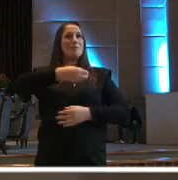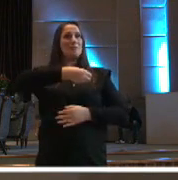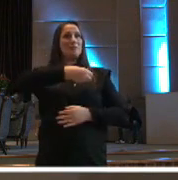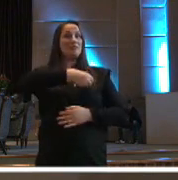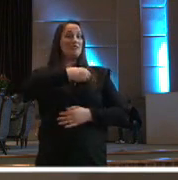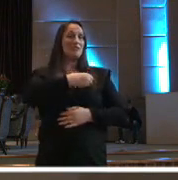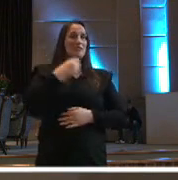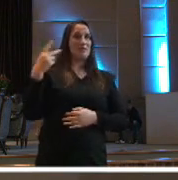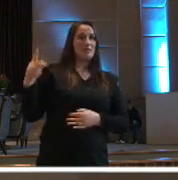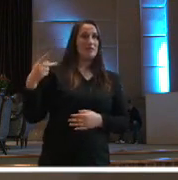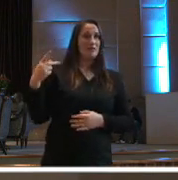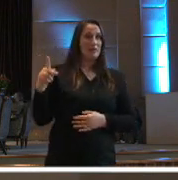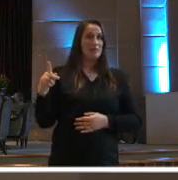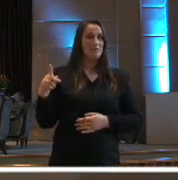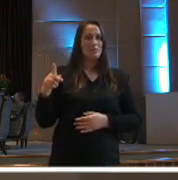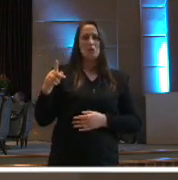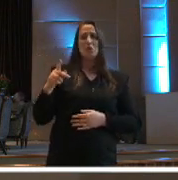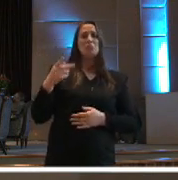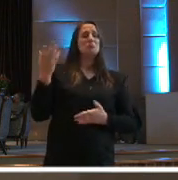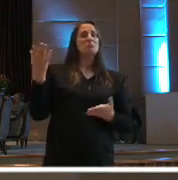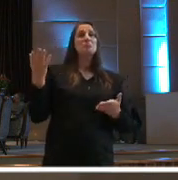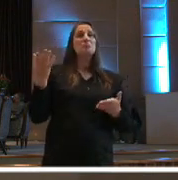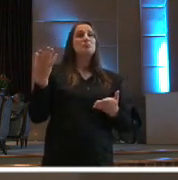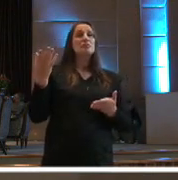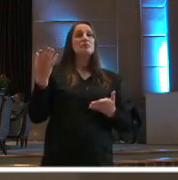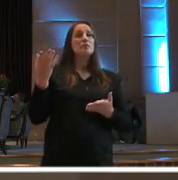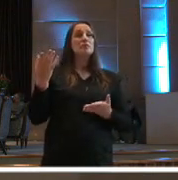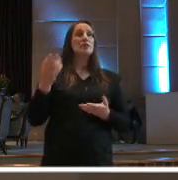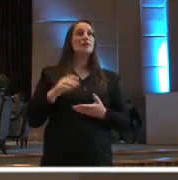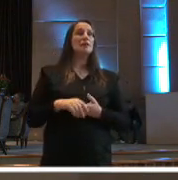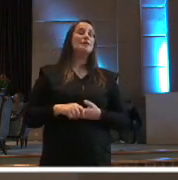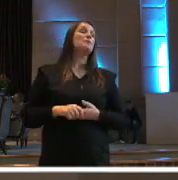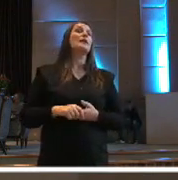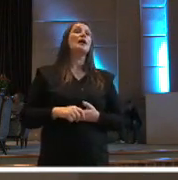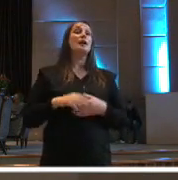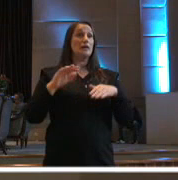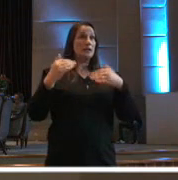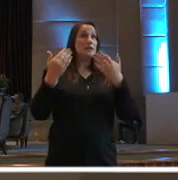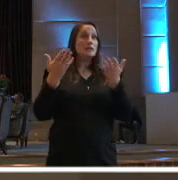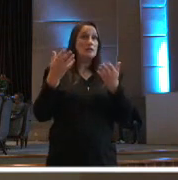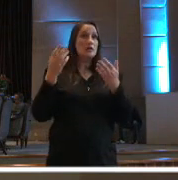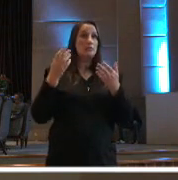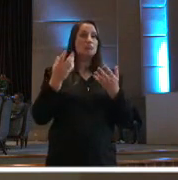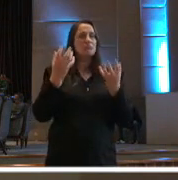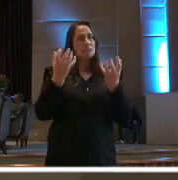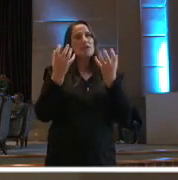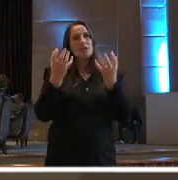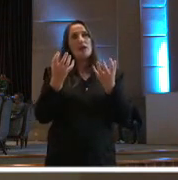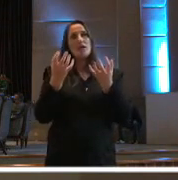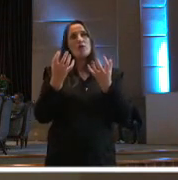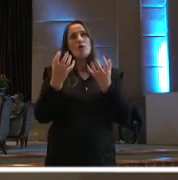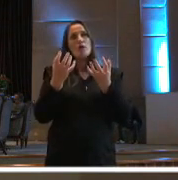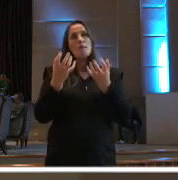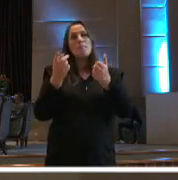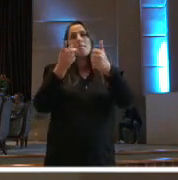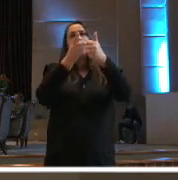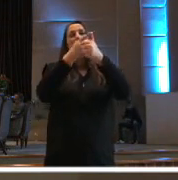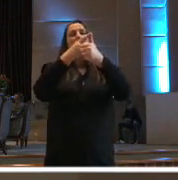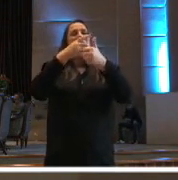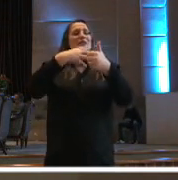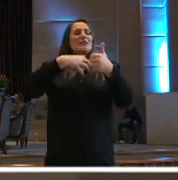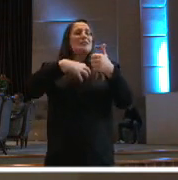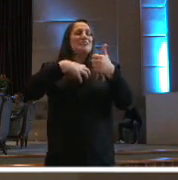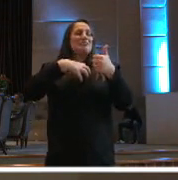Algumas lições, algumas coisas preciosas. Então eu queria olhar primeiro para o primeiro sentimento, e talvez